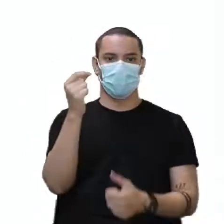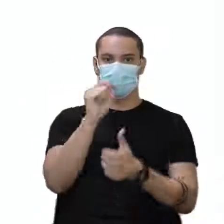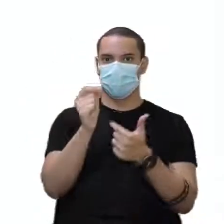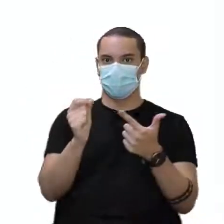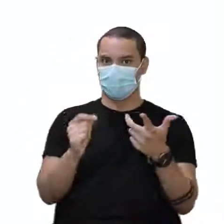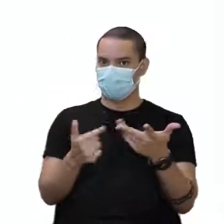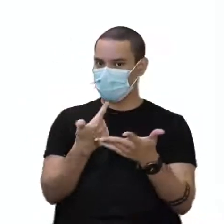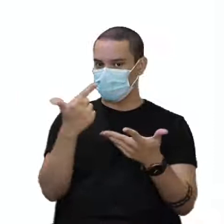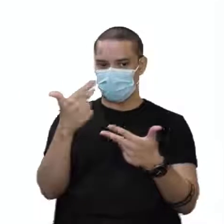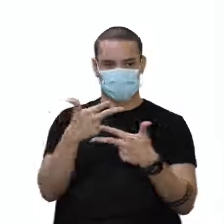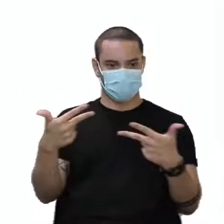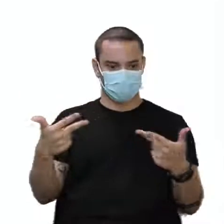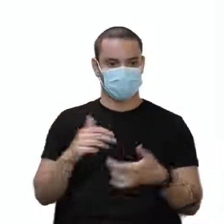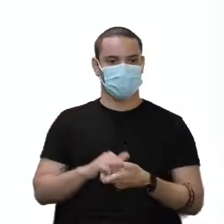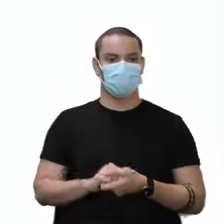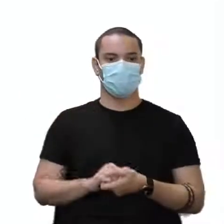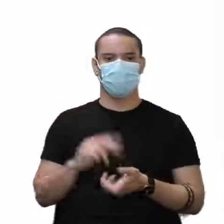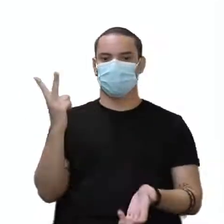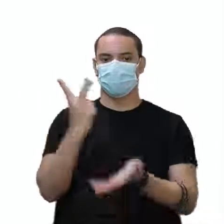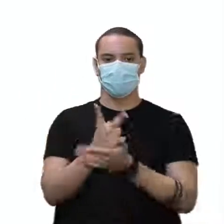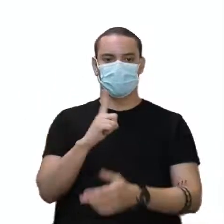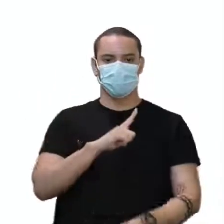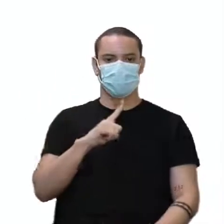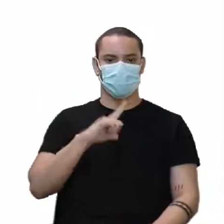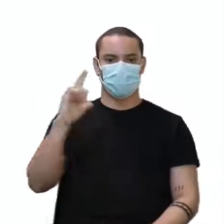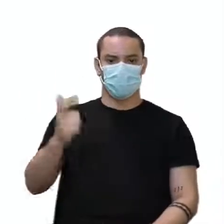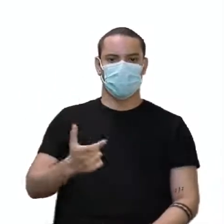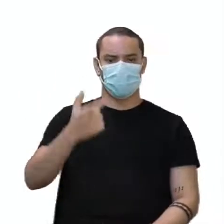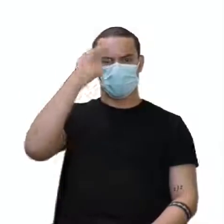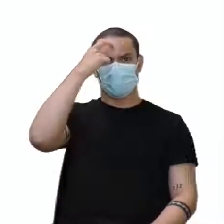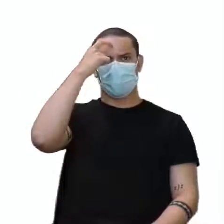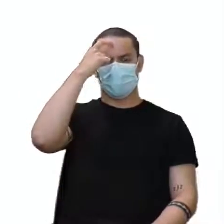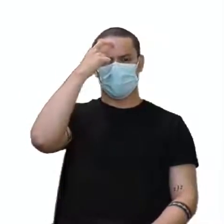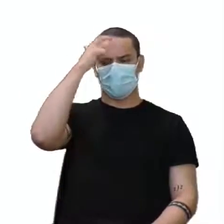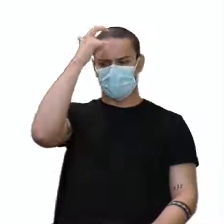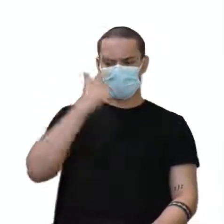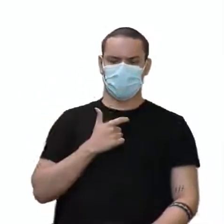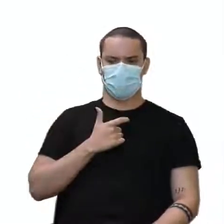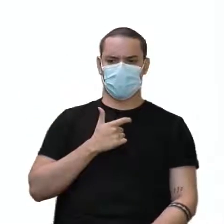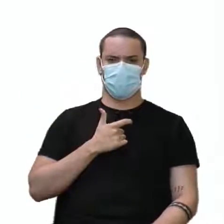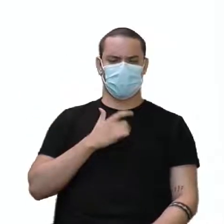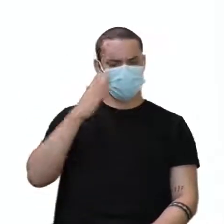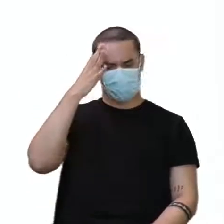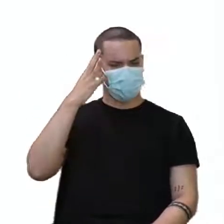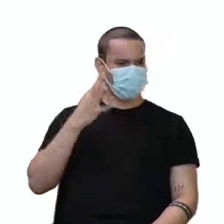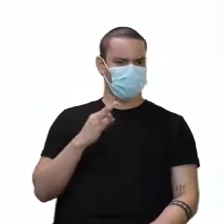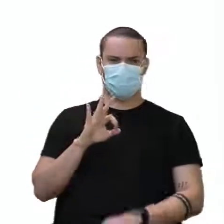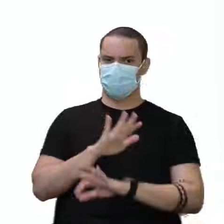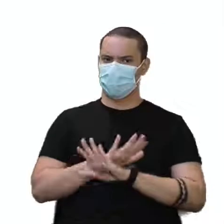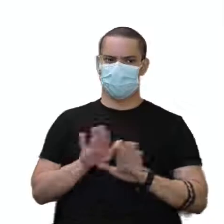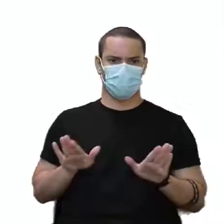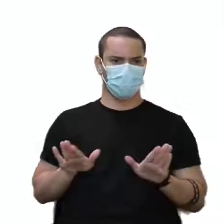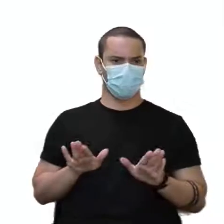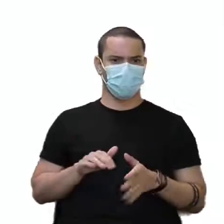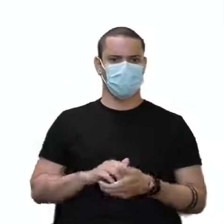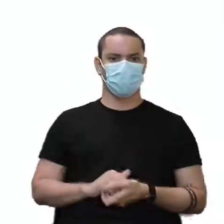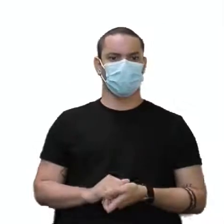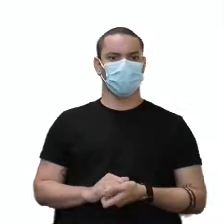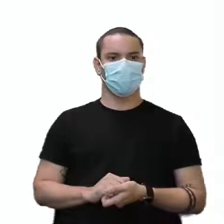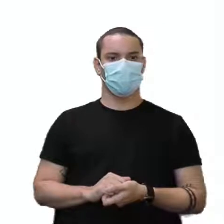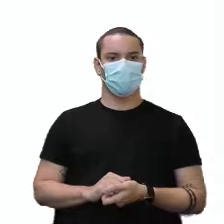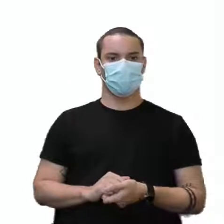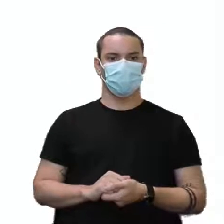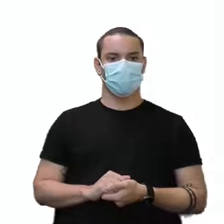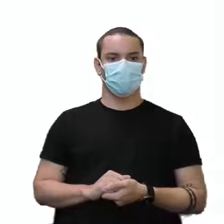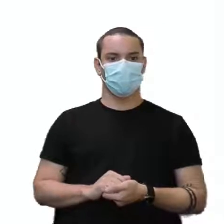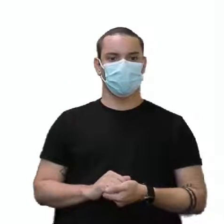propriedades. Próxima. Sempre estive consciente de quem eu sou. Consciente. Então, consciente,